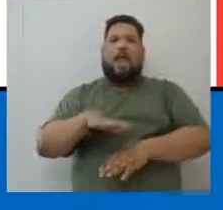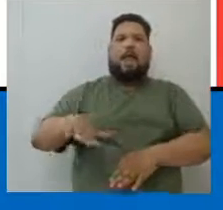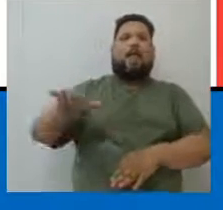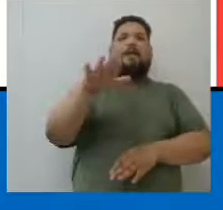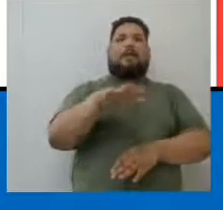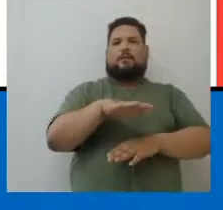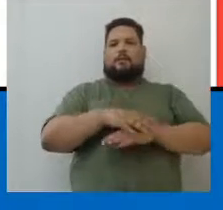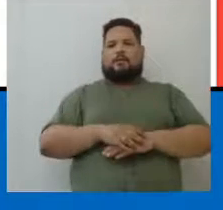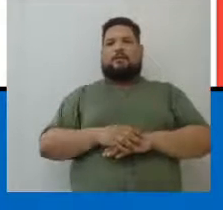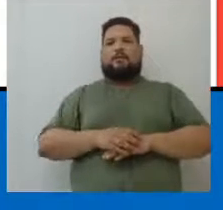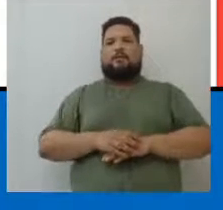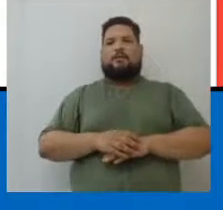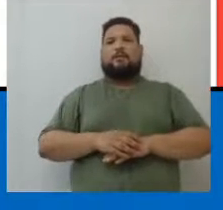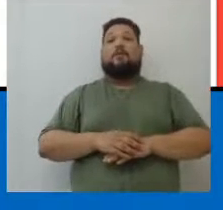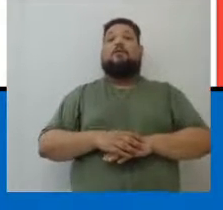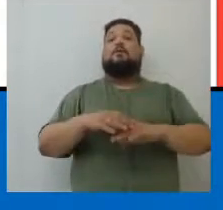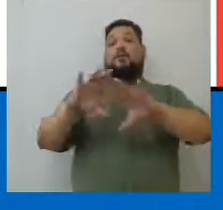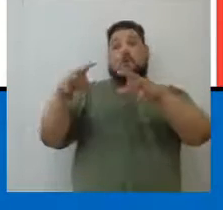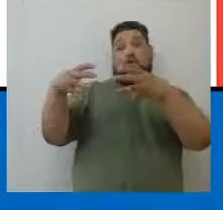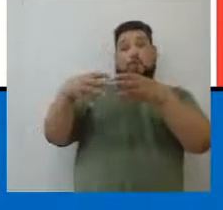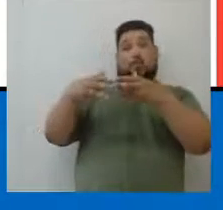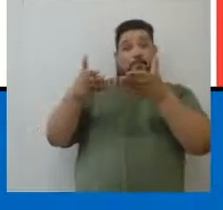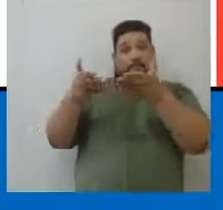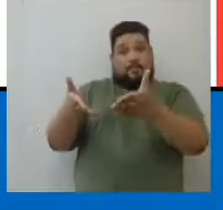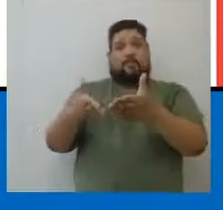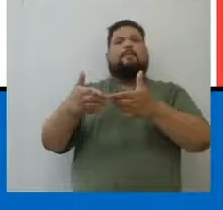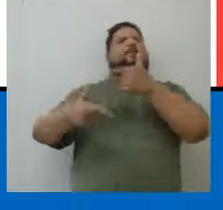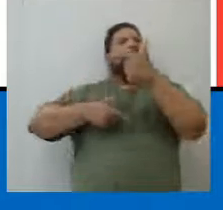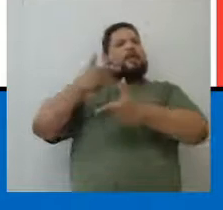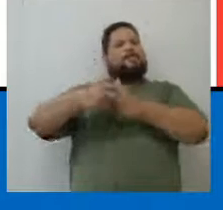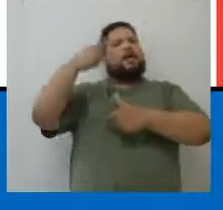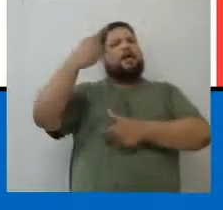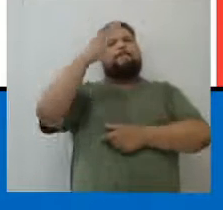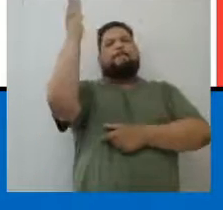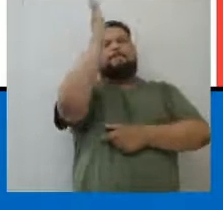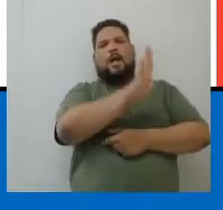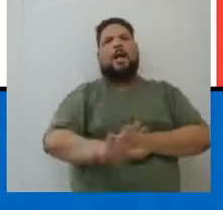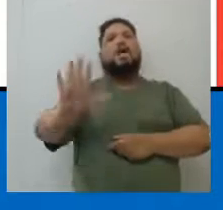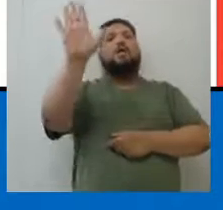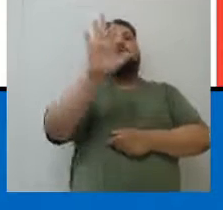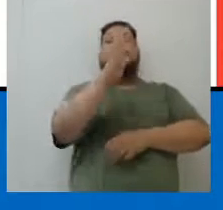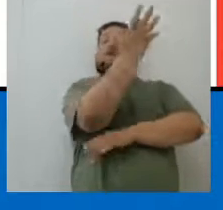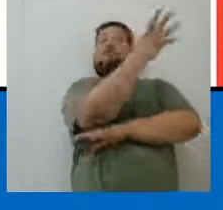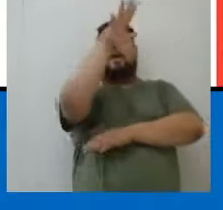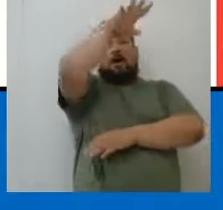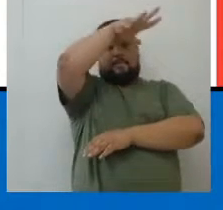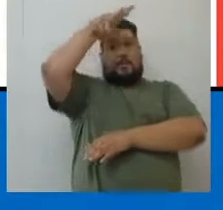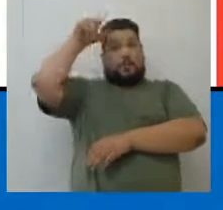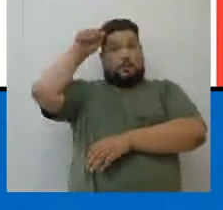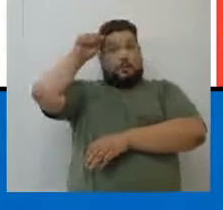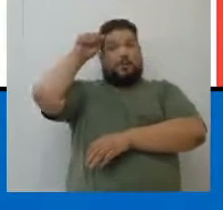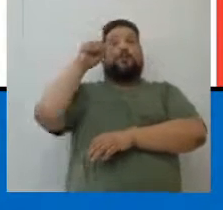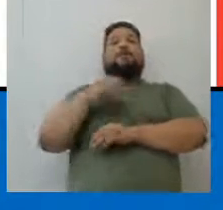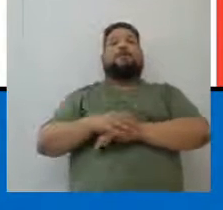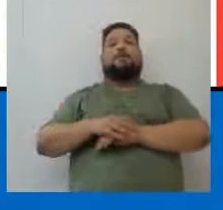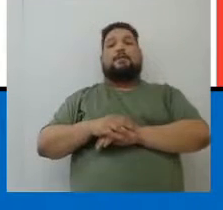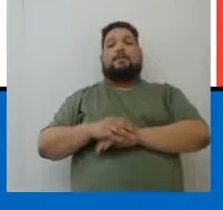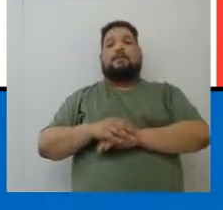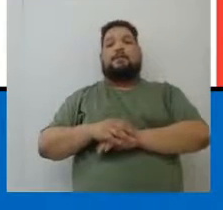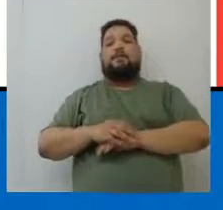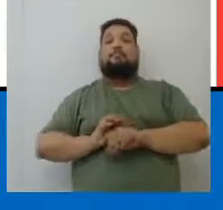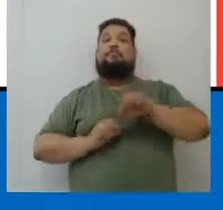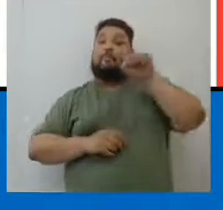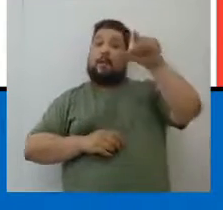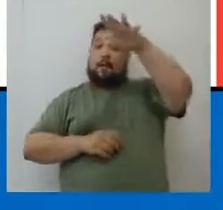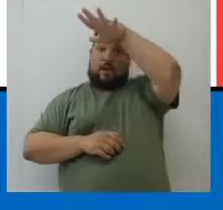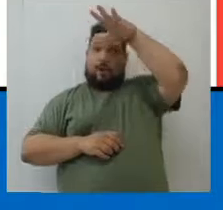causas ambientais. O Greenpeace já atuou aqui no Brasil, na floresta amazônica, tá? A floresta amazônica passa